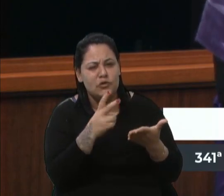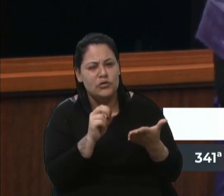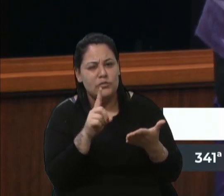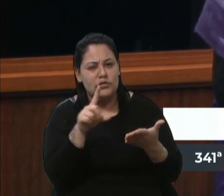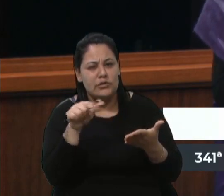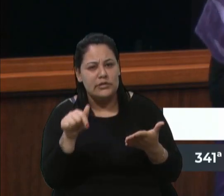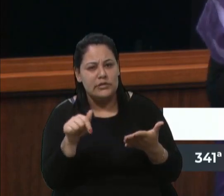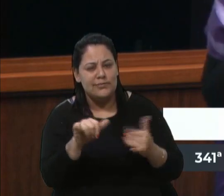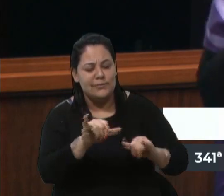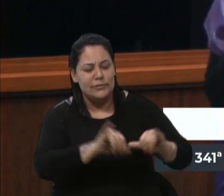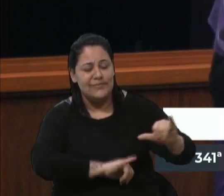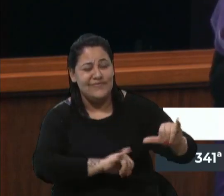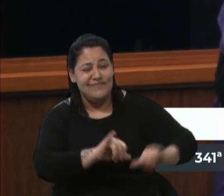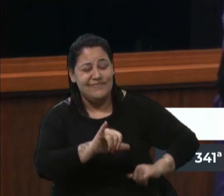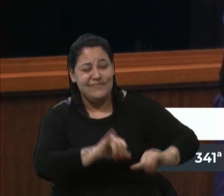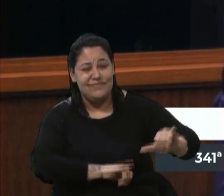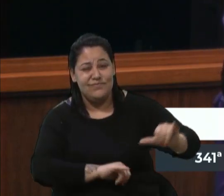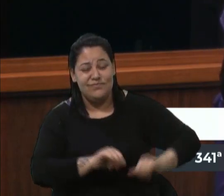uma drástica